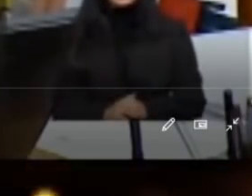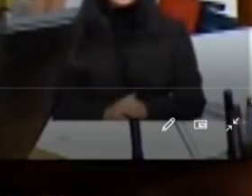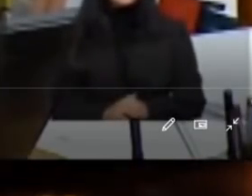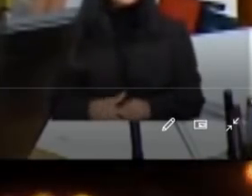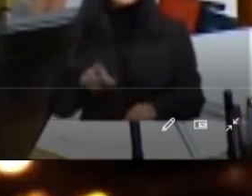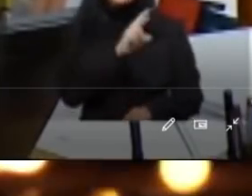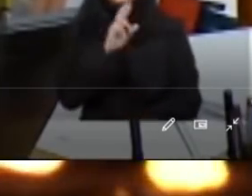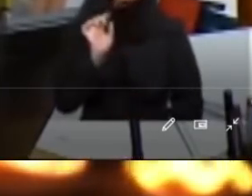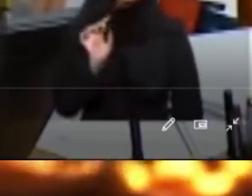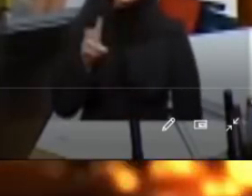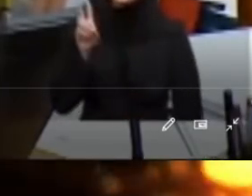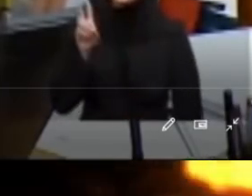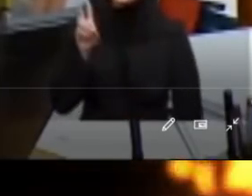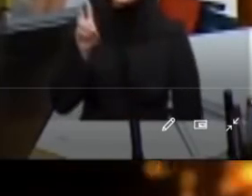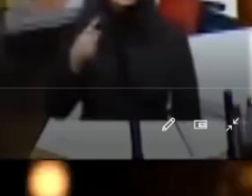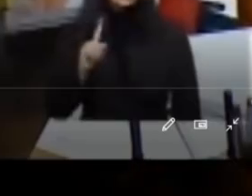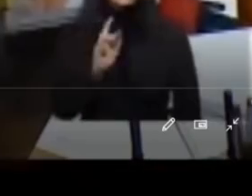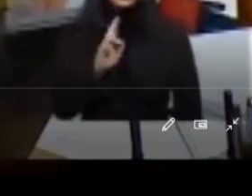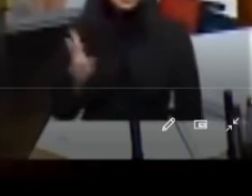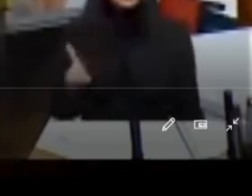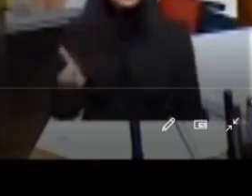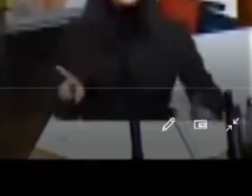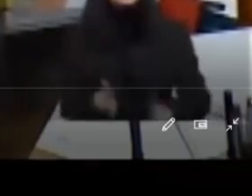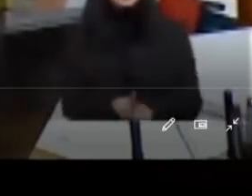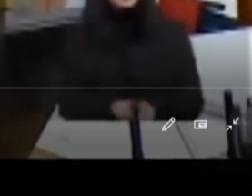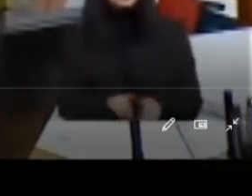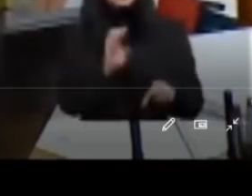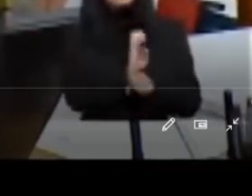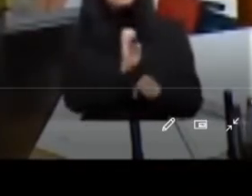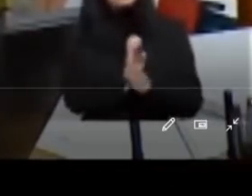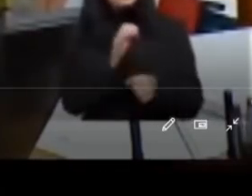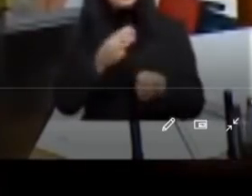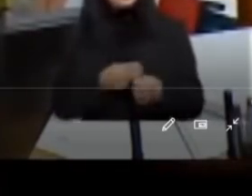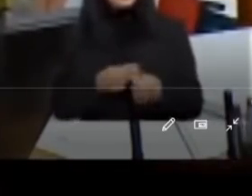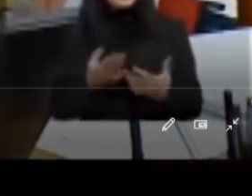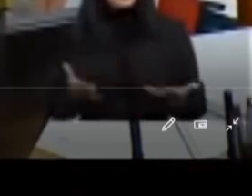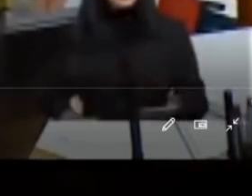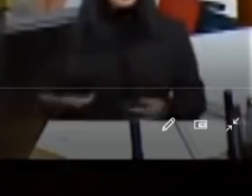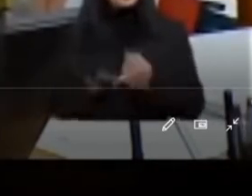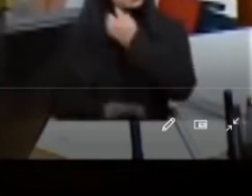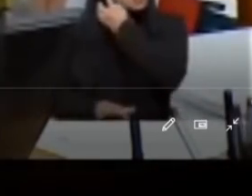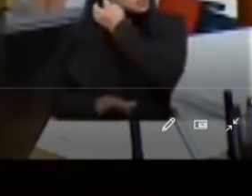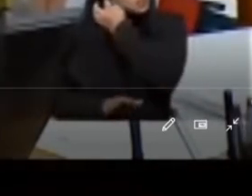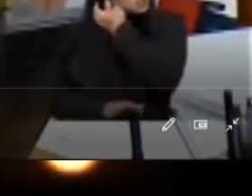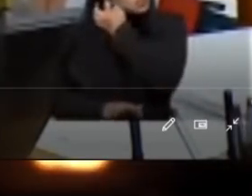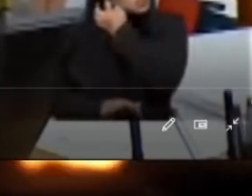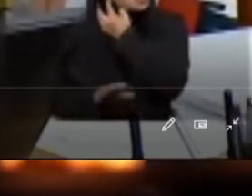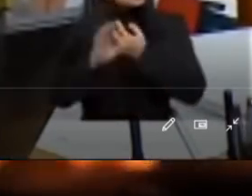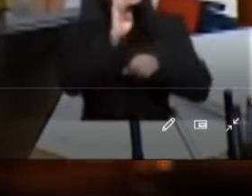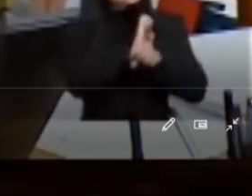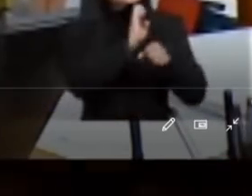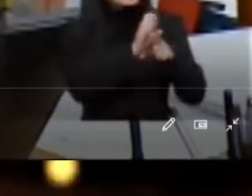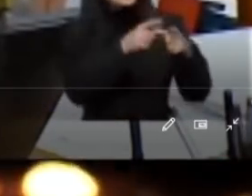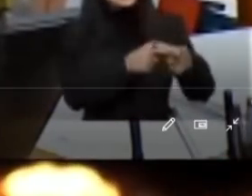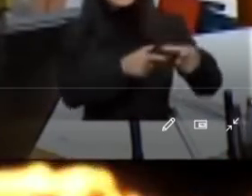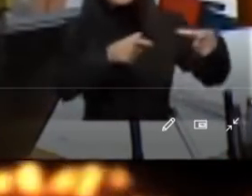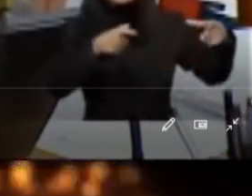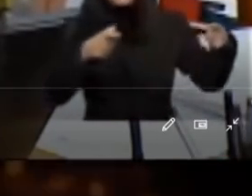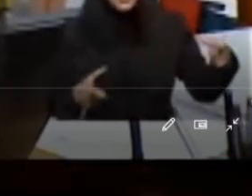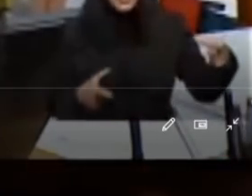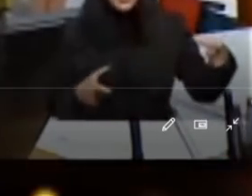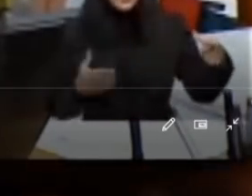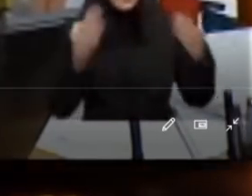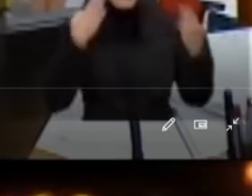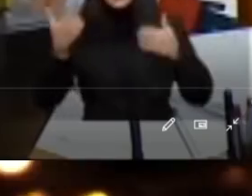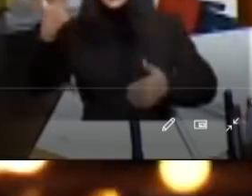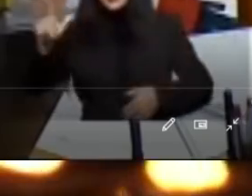é da União era bem dos Estados de direito na região a status com a dimensão maior